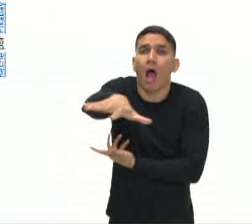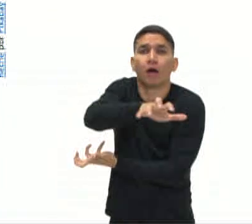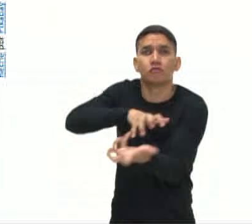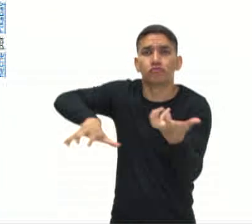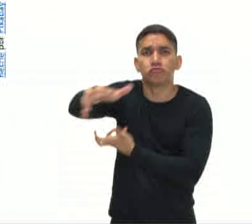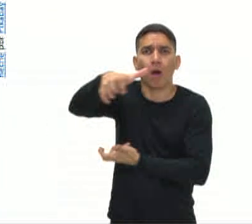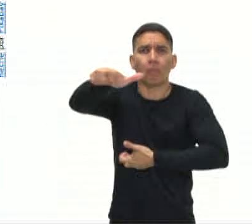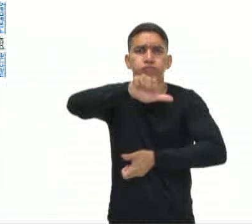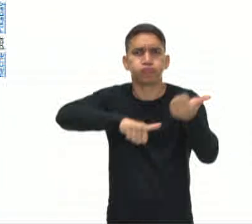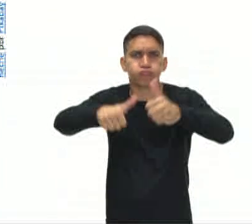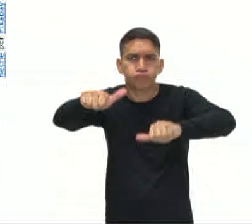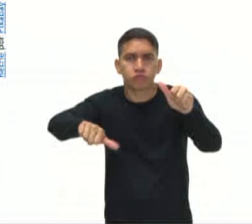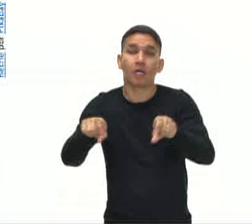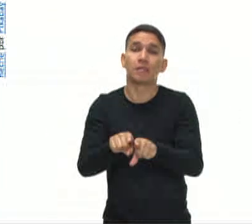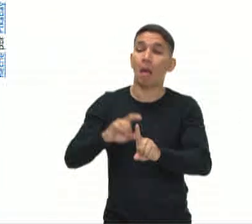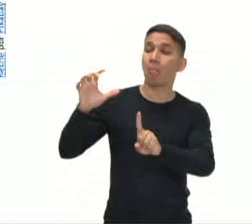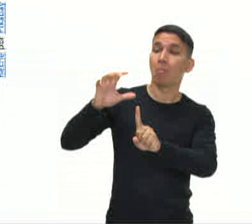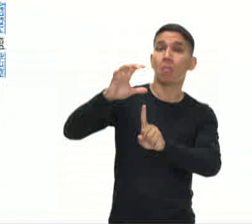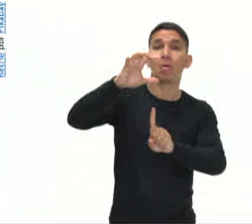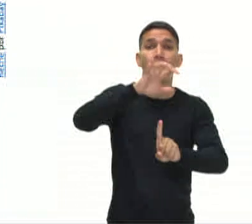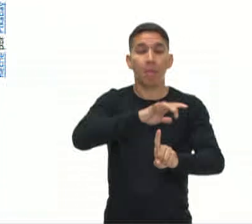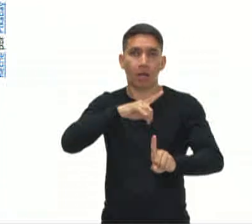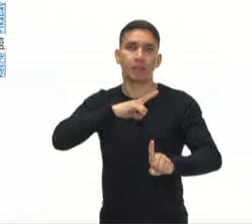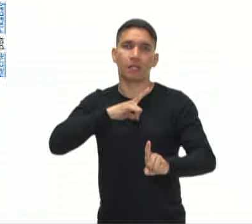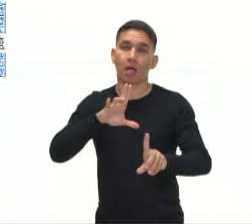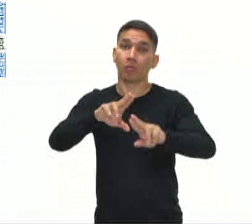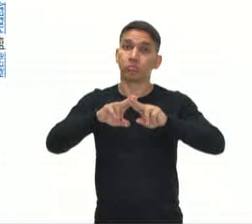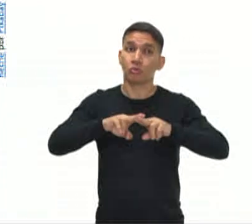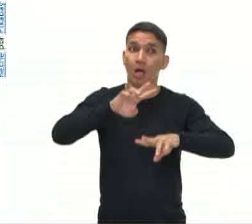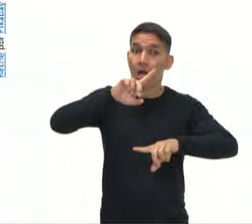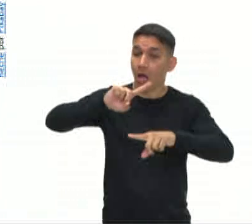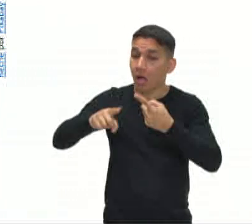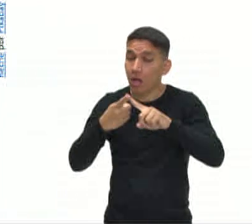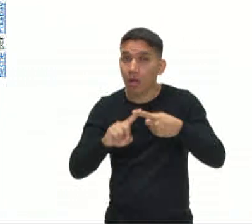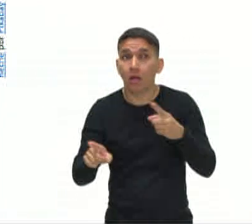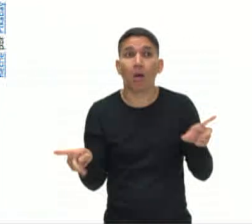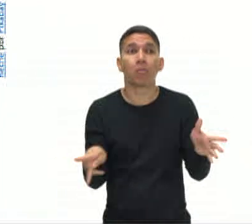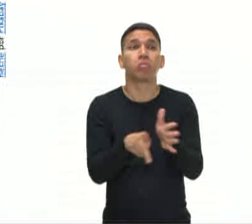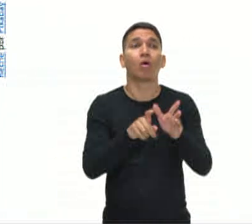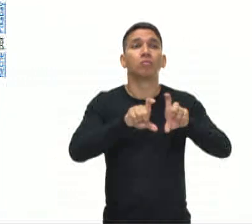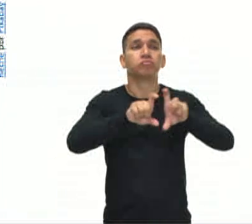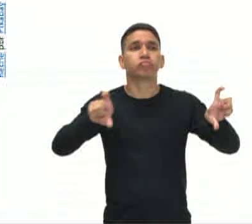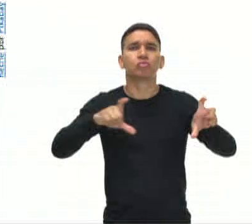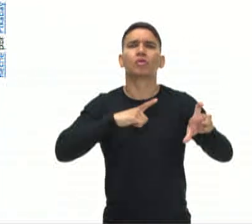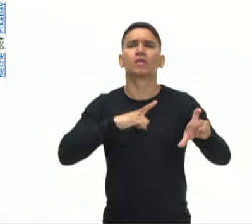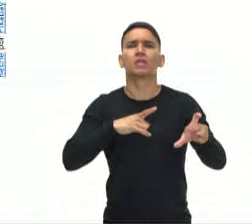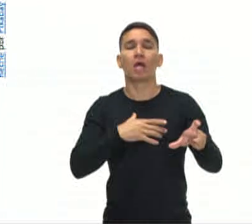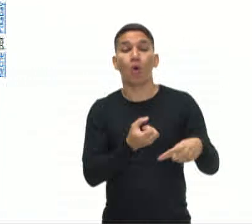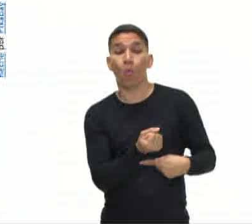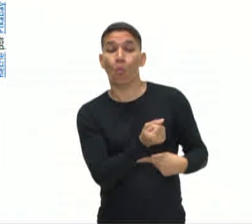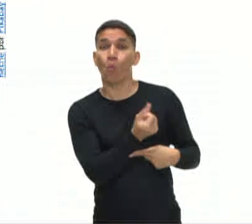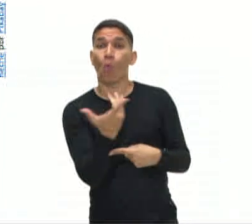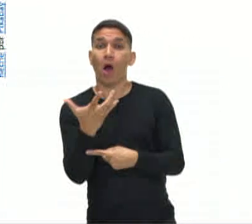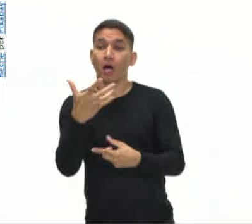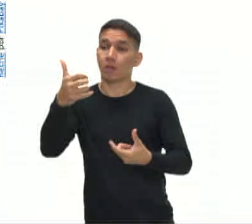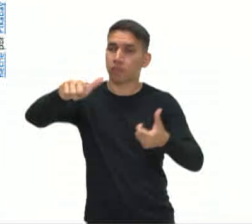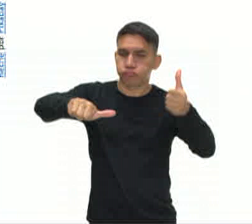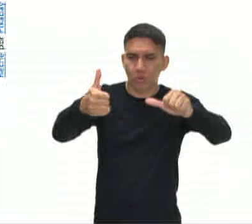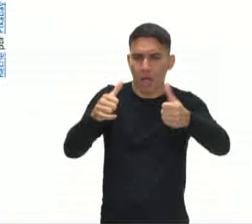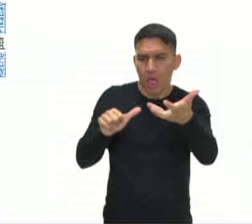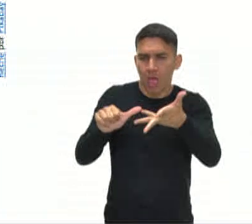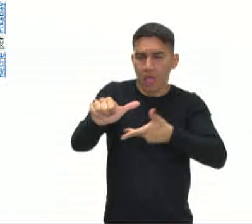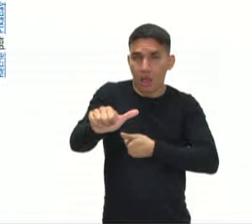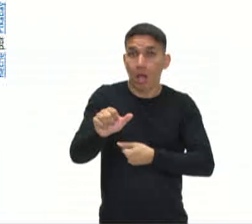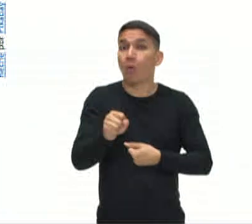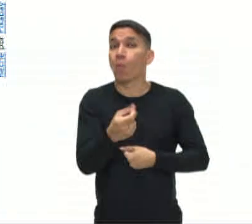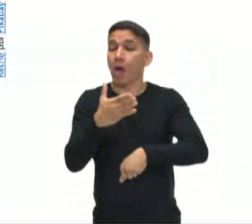as influenciam. E a velocidade das reações é calculada pela razão entre a quantidade de reagente por unidade de tempo. Na